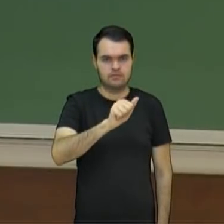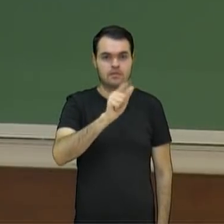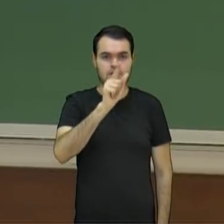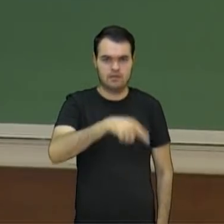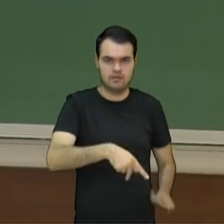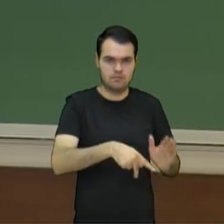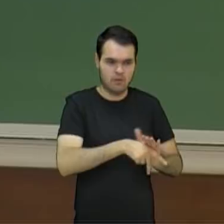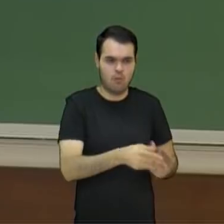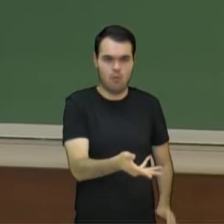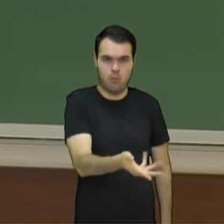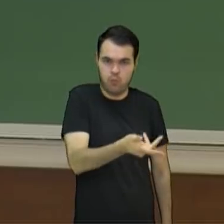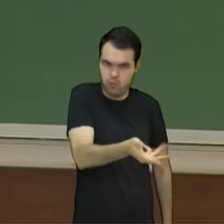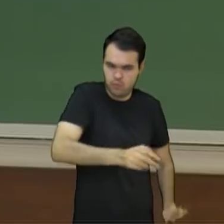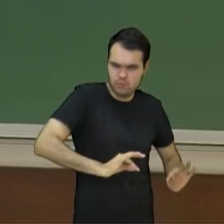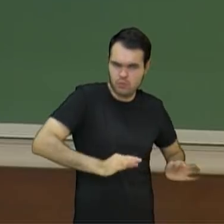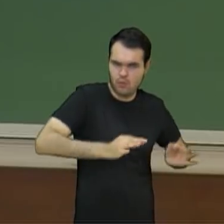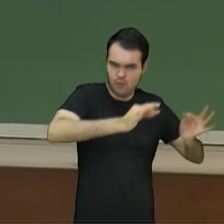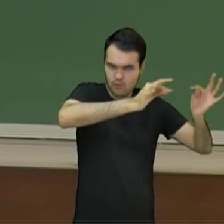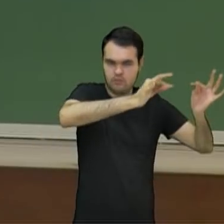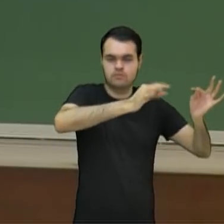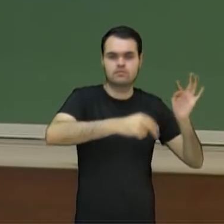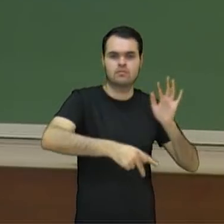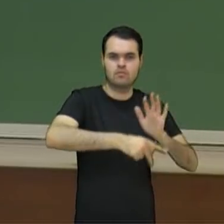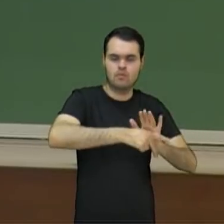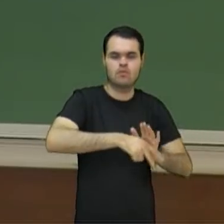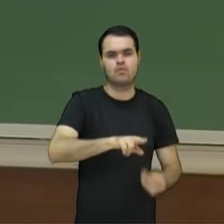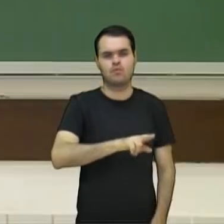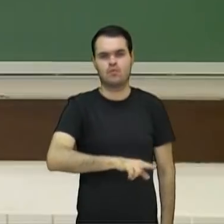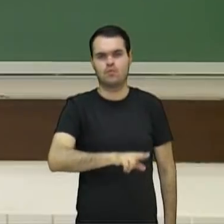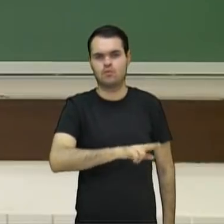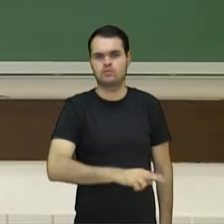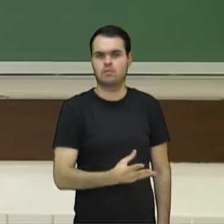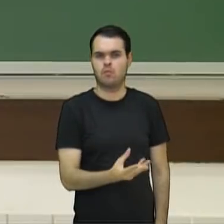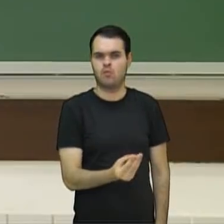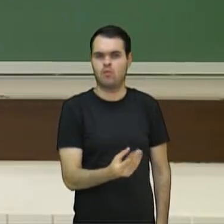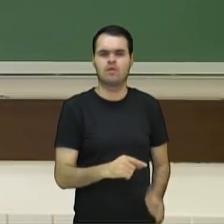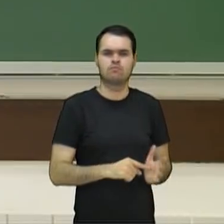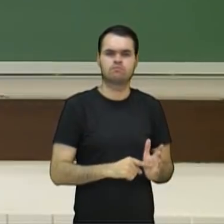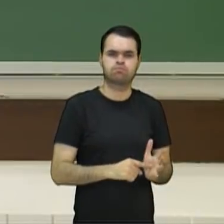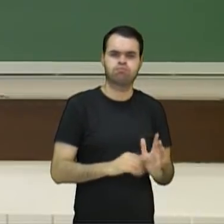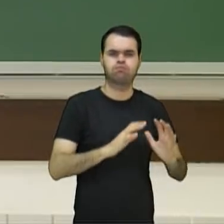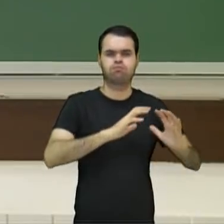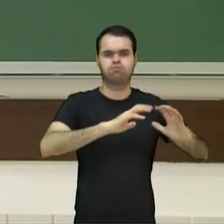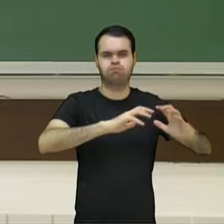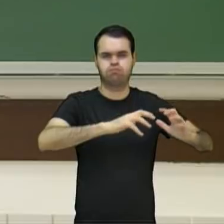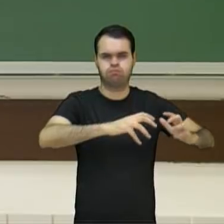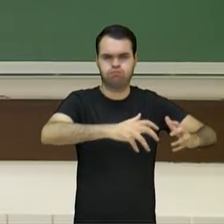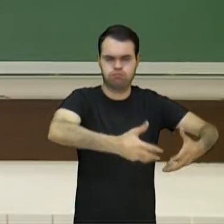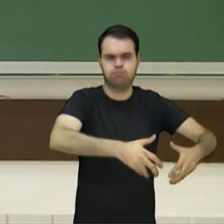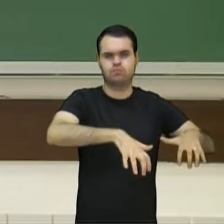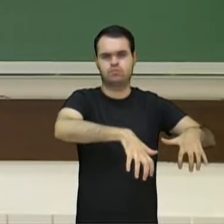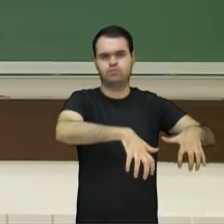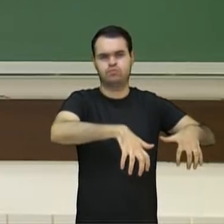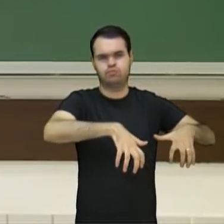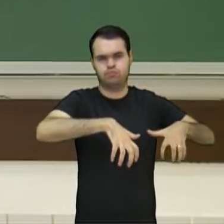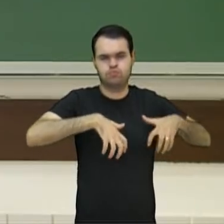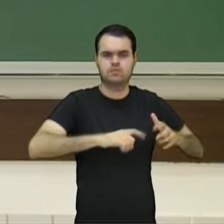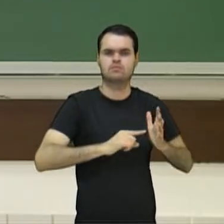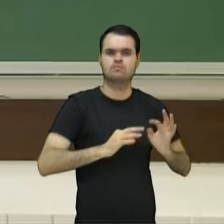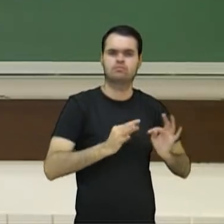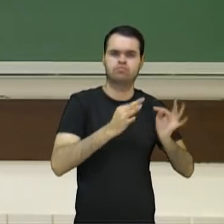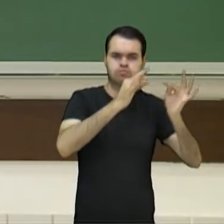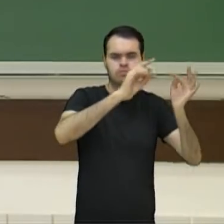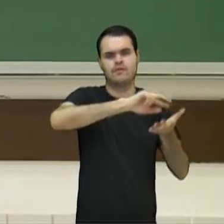que a atividade acontece utilizando muita mecanização, muita tecnologia